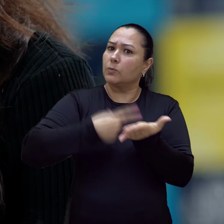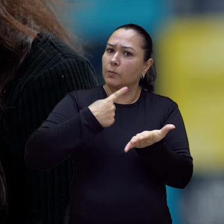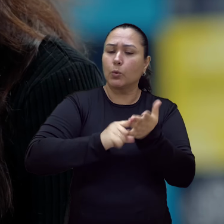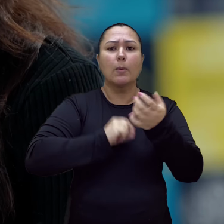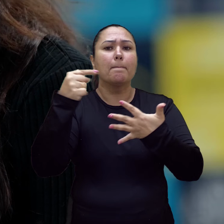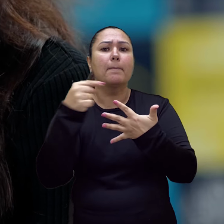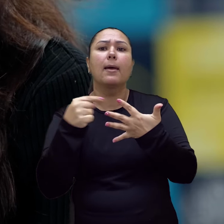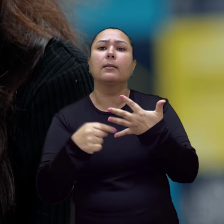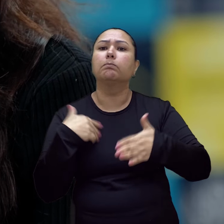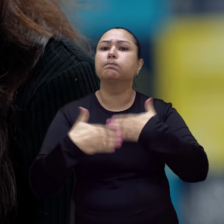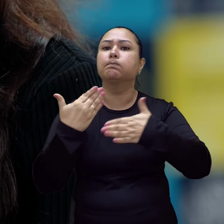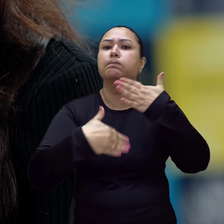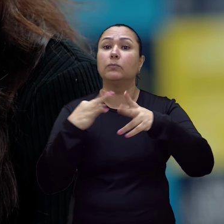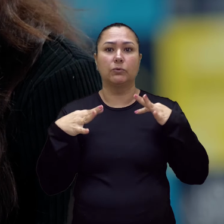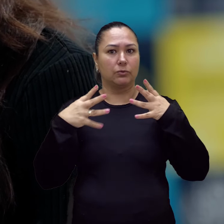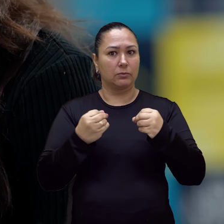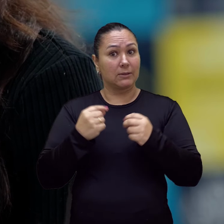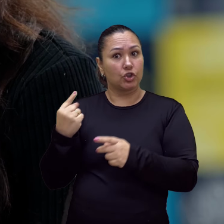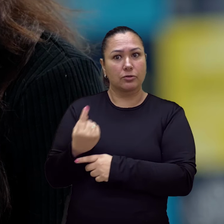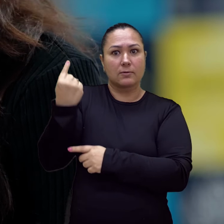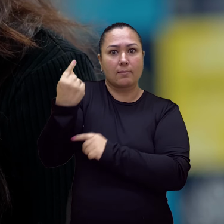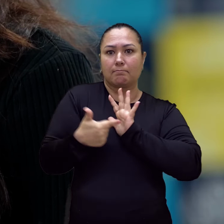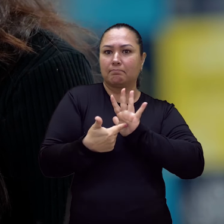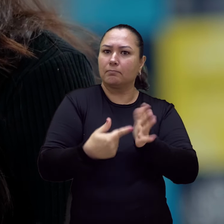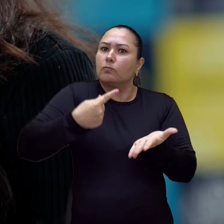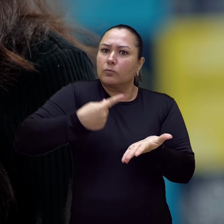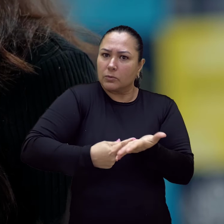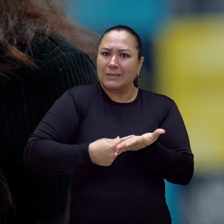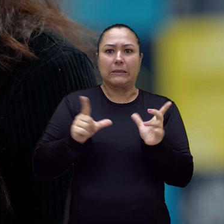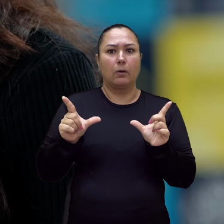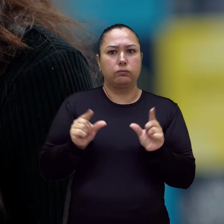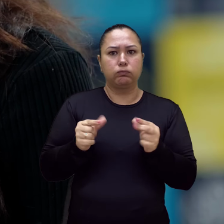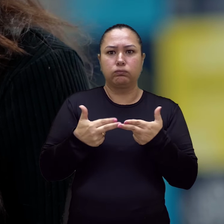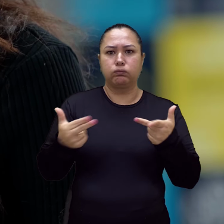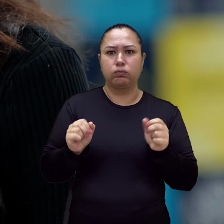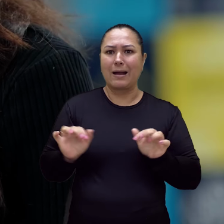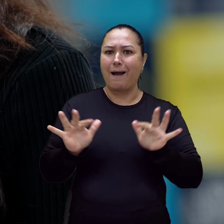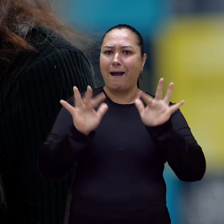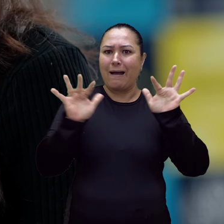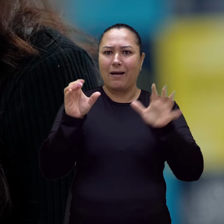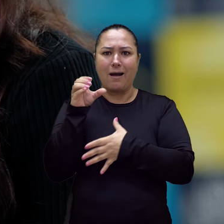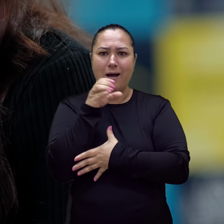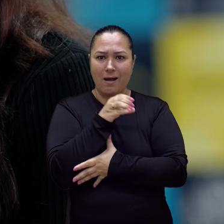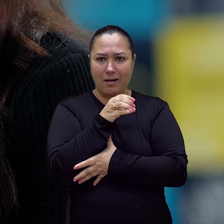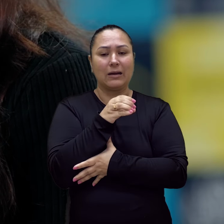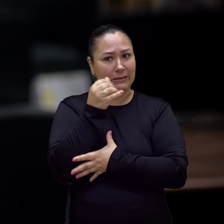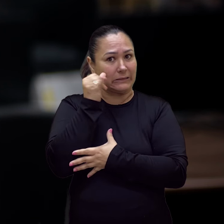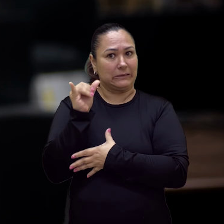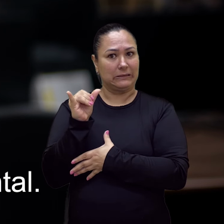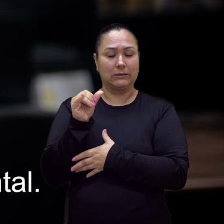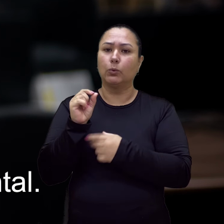principais ações e metas a serem desenvolvidas, com destaque ao nosso compromisso na redução de emissão dos gases de efeito